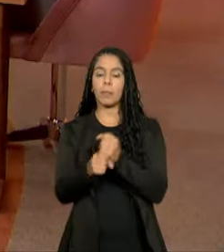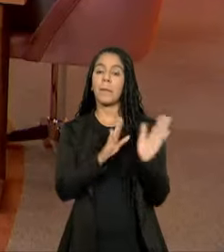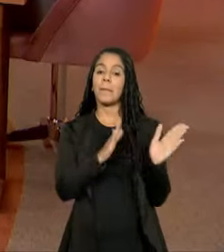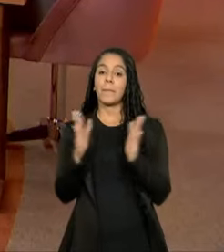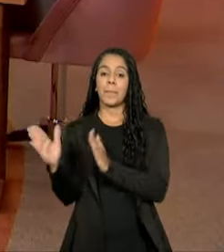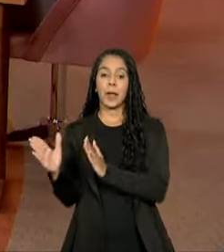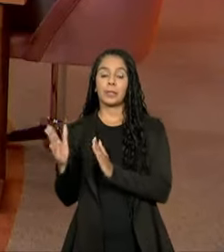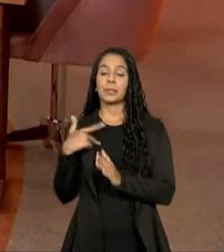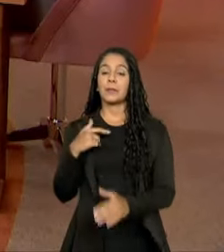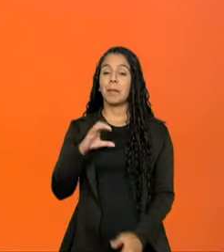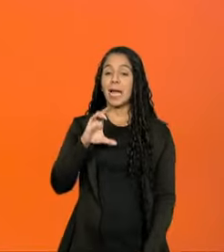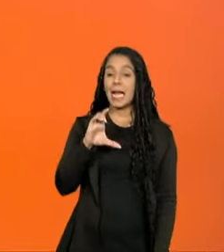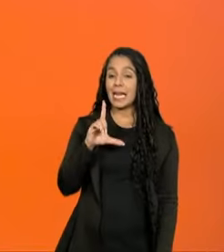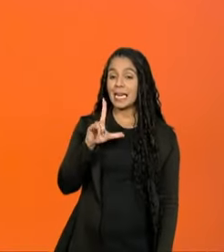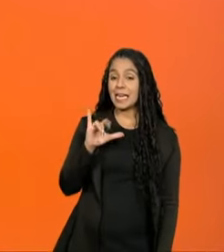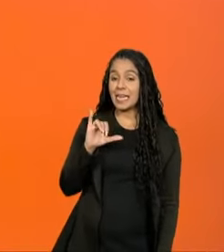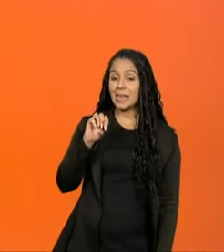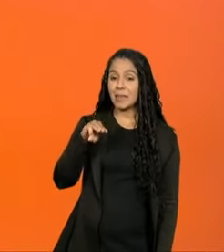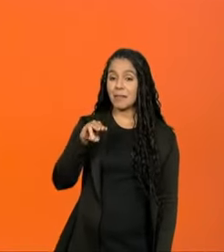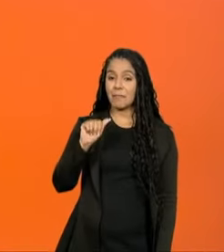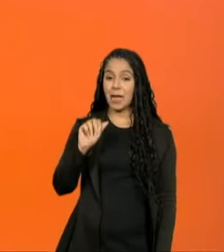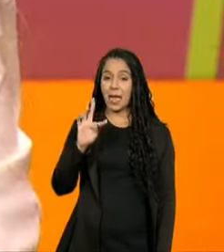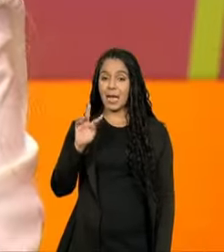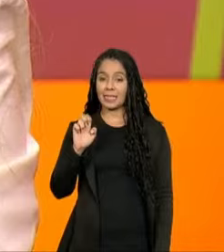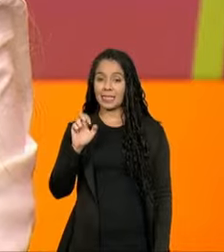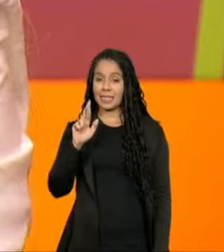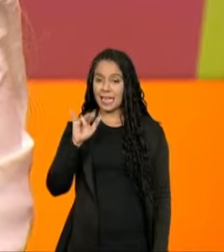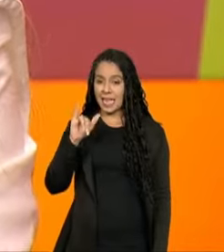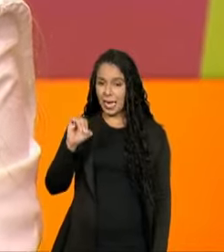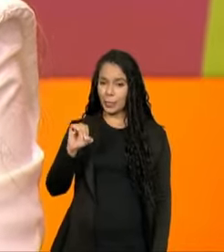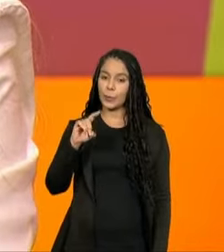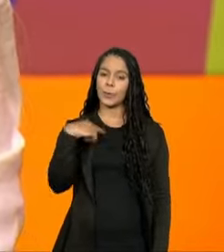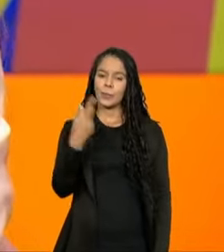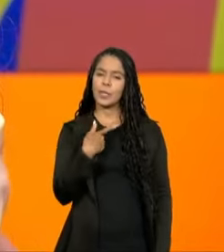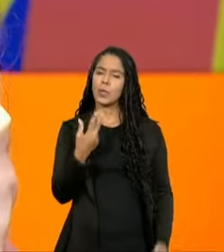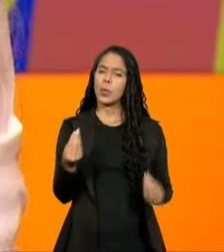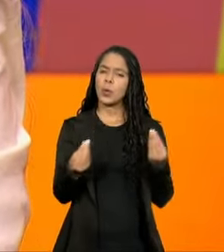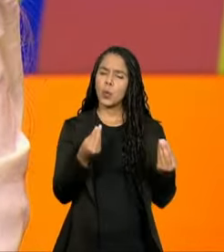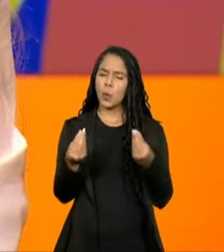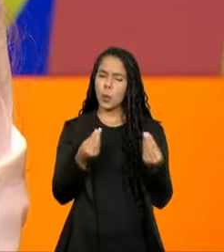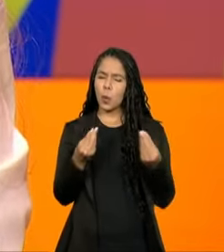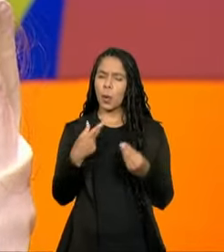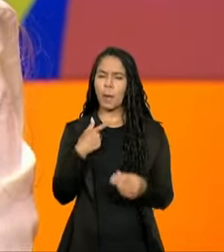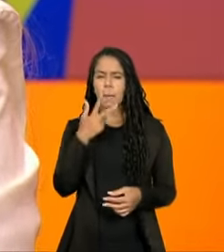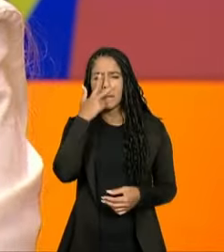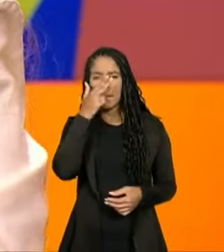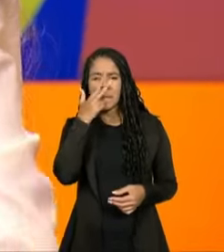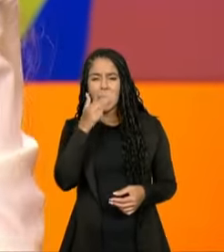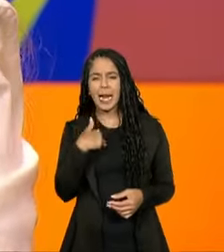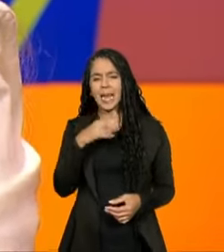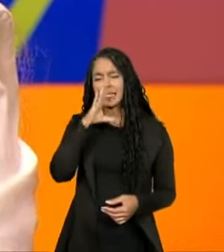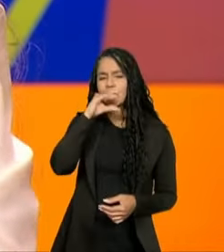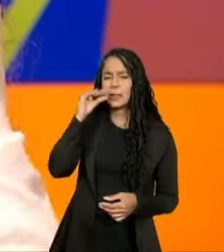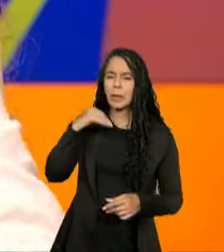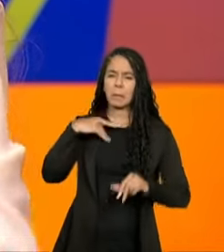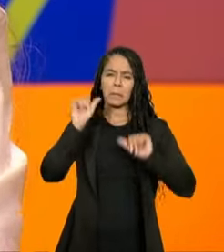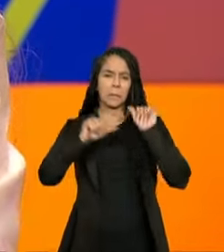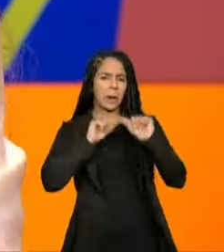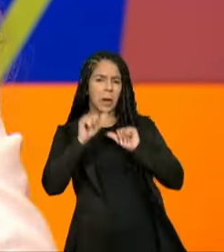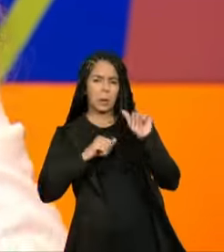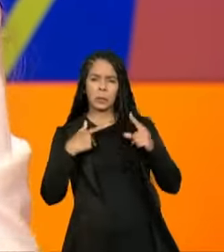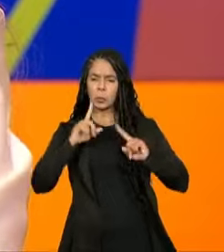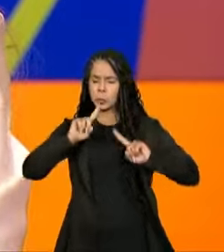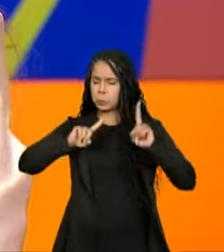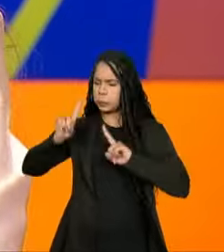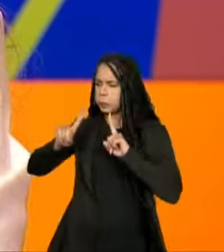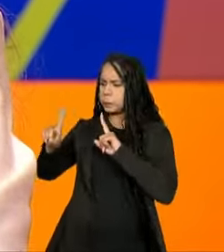etimologicamente significa crise, não por acaso, a gente estava até comentando de quanto isso parece um pouco com uma adolescência, pelas alterações, pela flutuação,